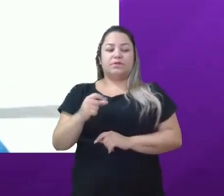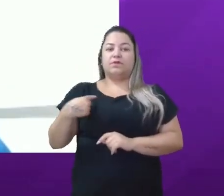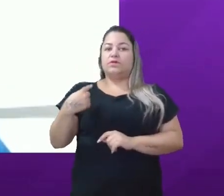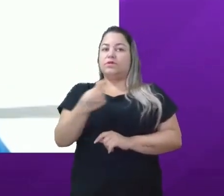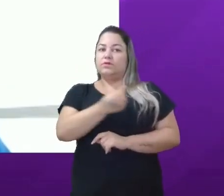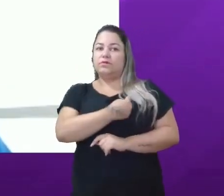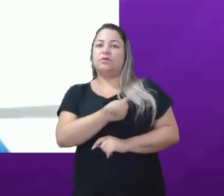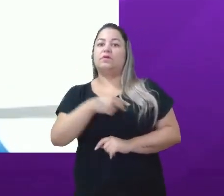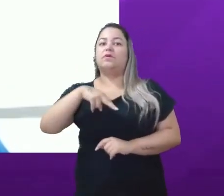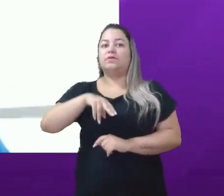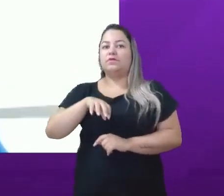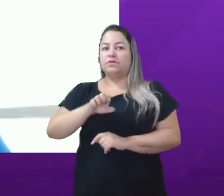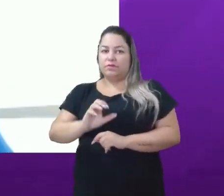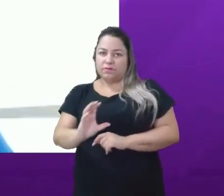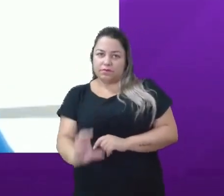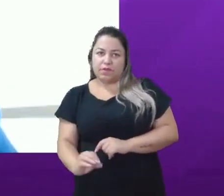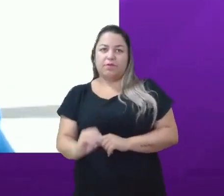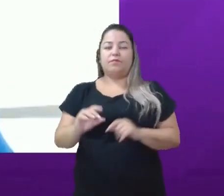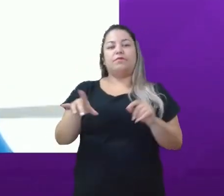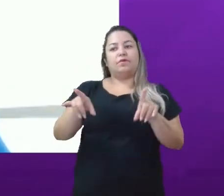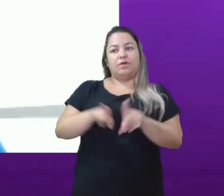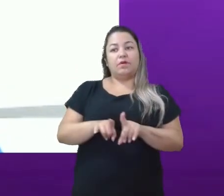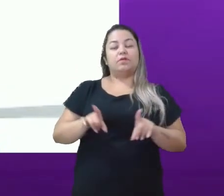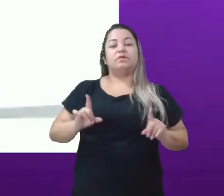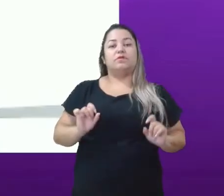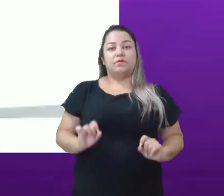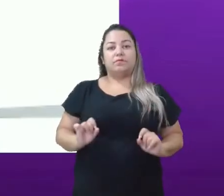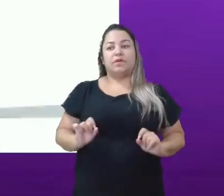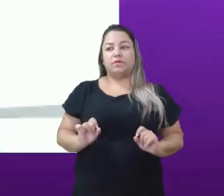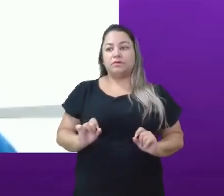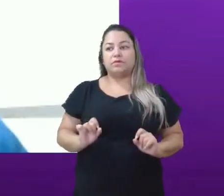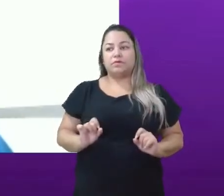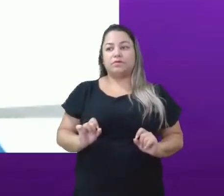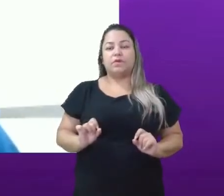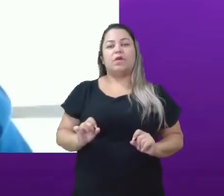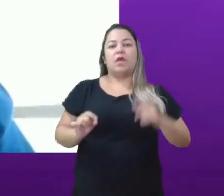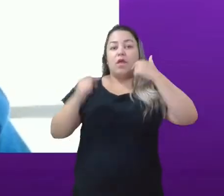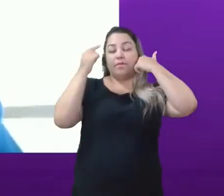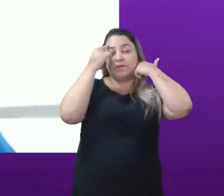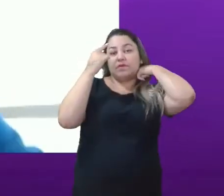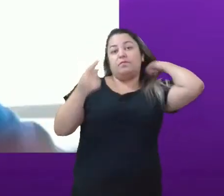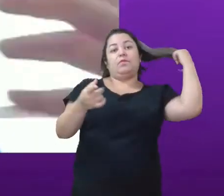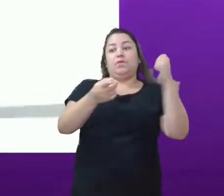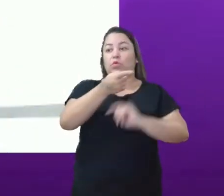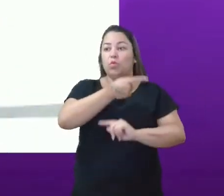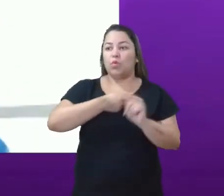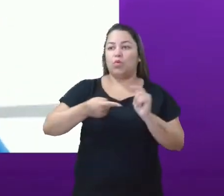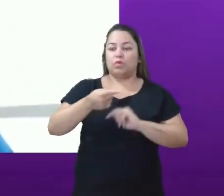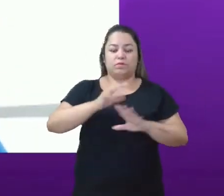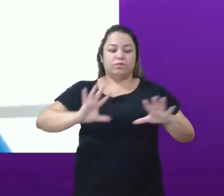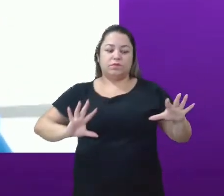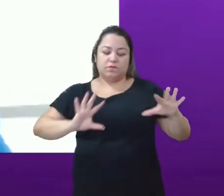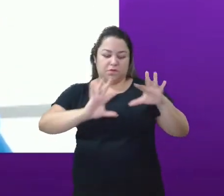de neoclássico, e é vamos dizer, o pensamento econômico